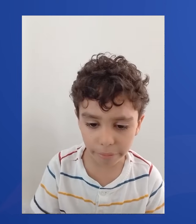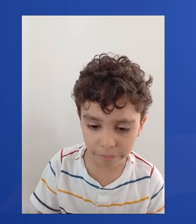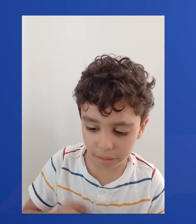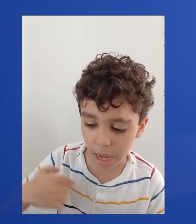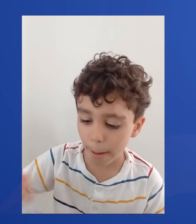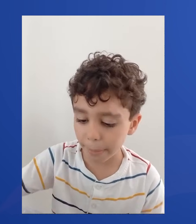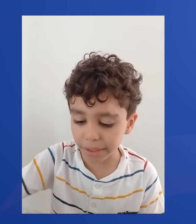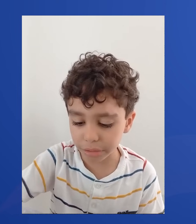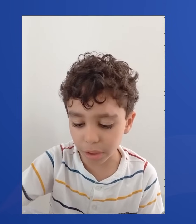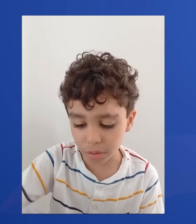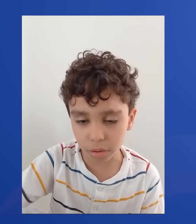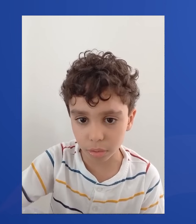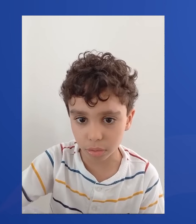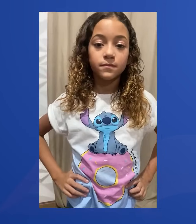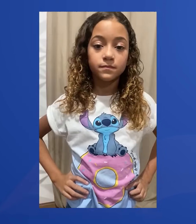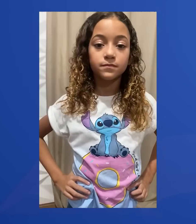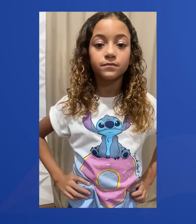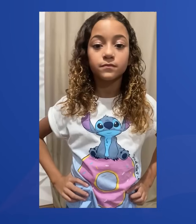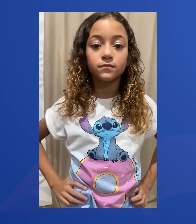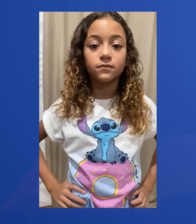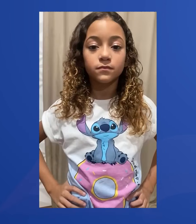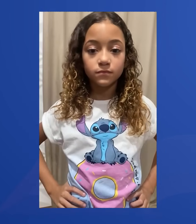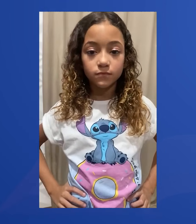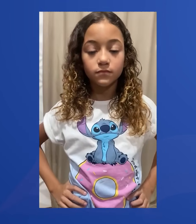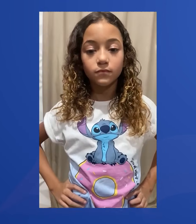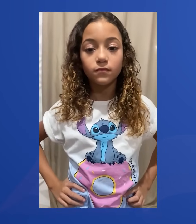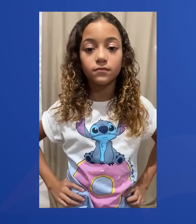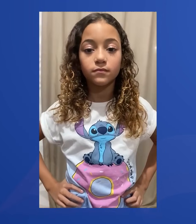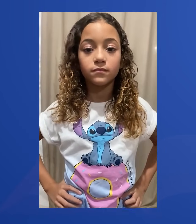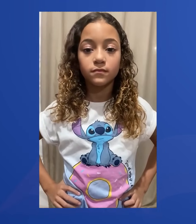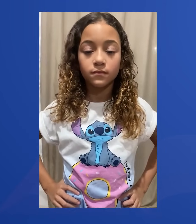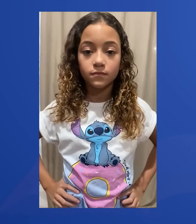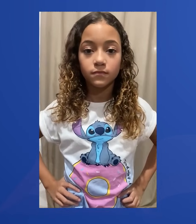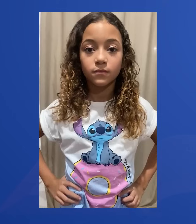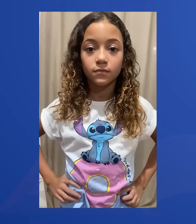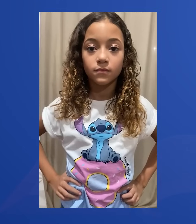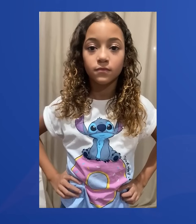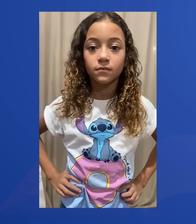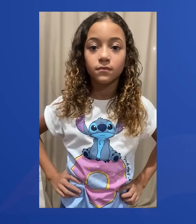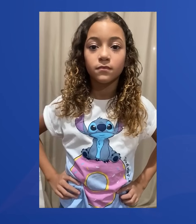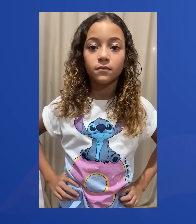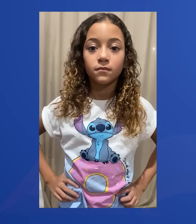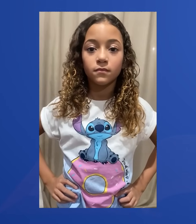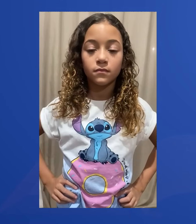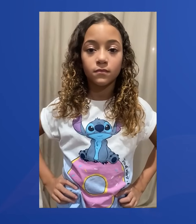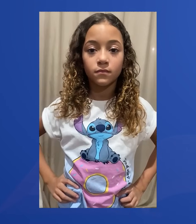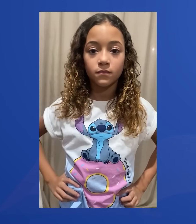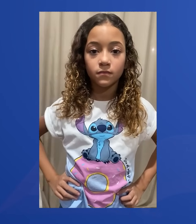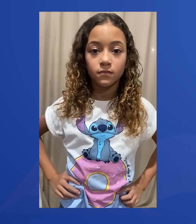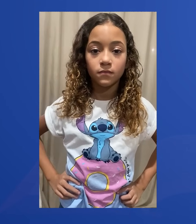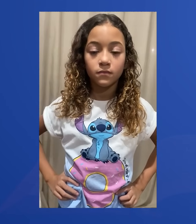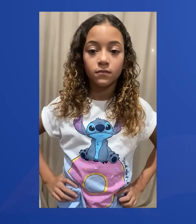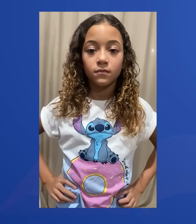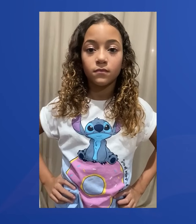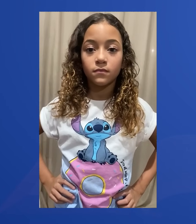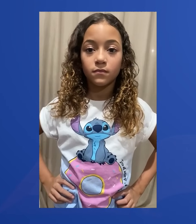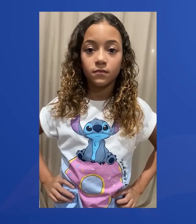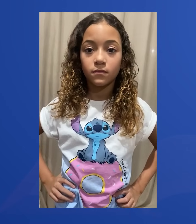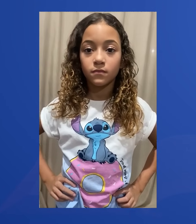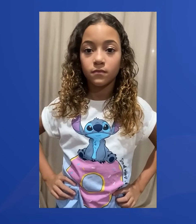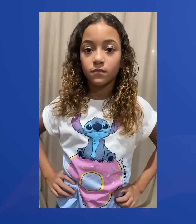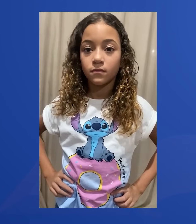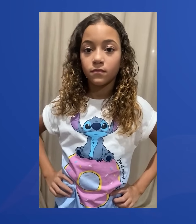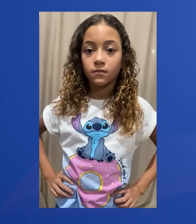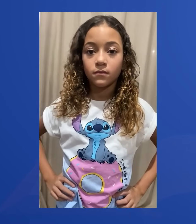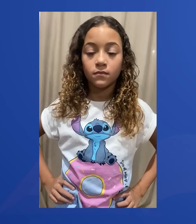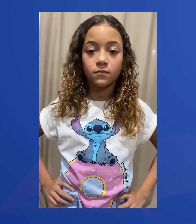da vida. Pai do Senhor Jesus. No Apocalipse, capítulo 2, no final do verso 17, comparado com Lucas, capítulo 10,